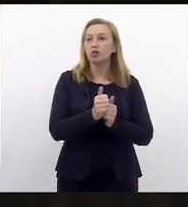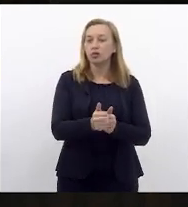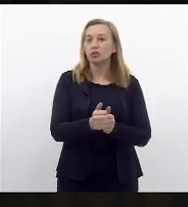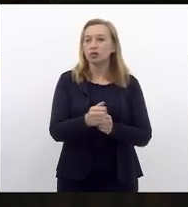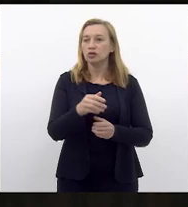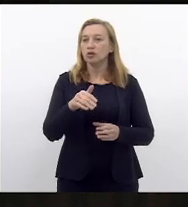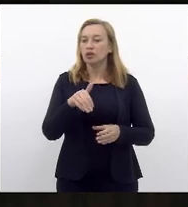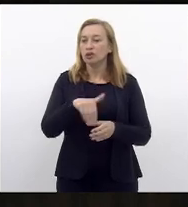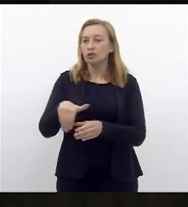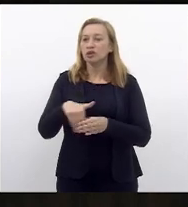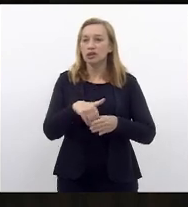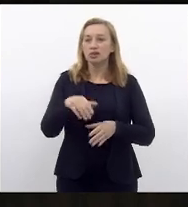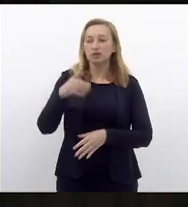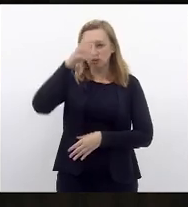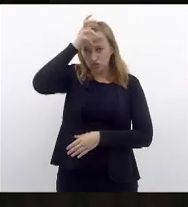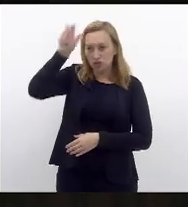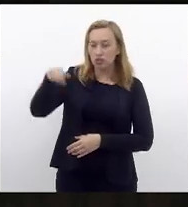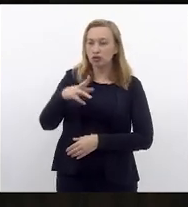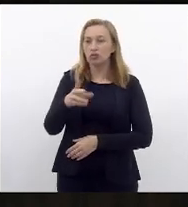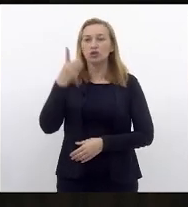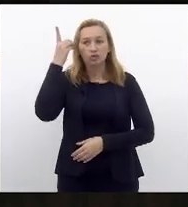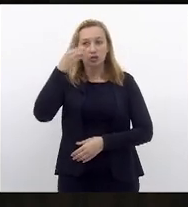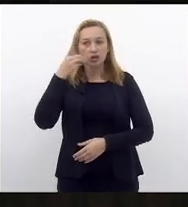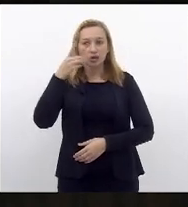presidente Tiaju, deputado Serginho.